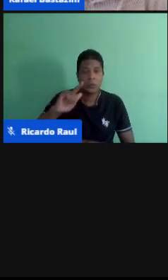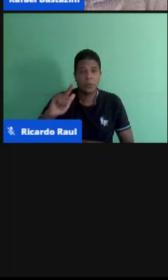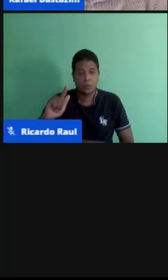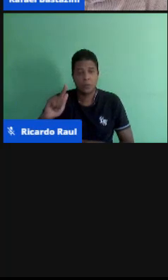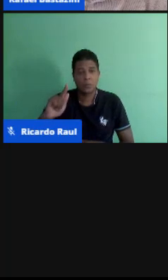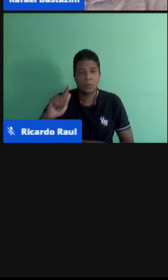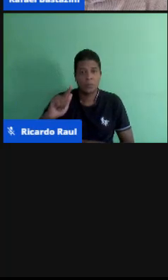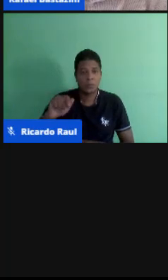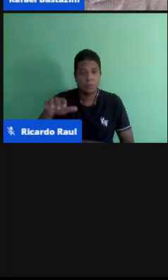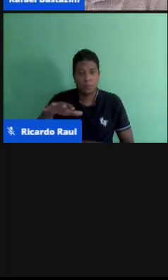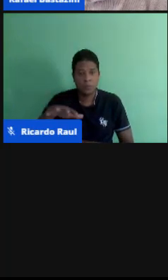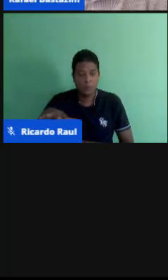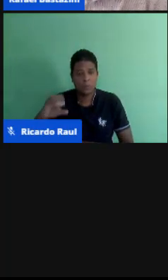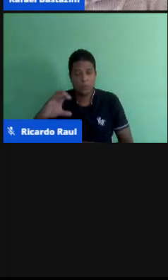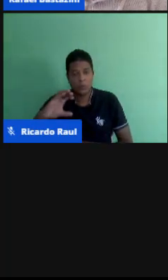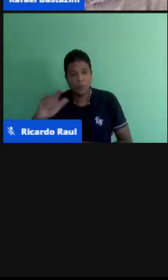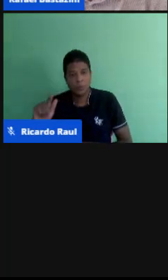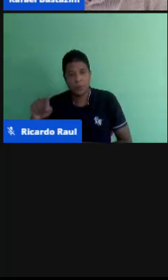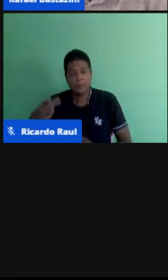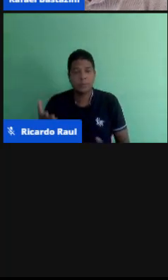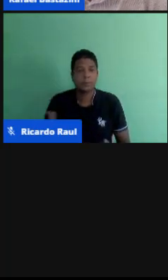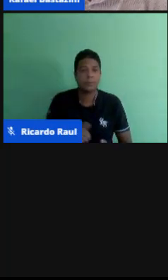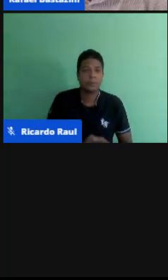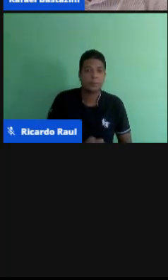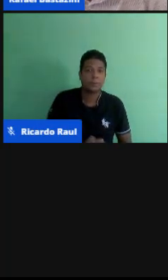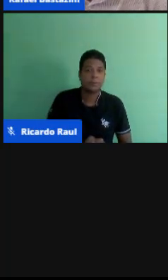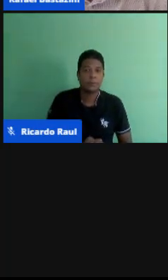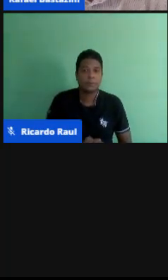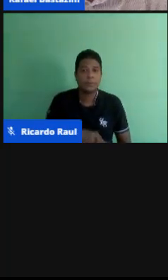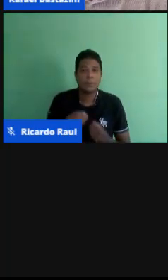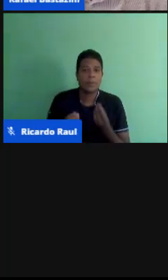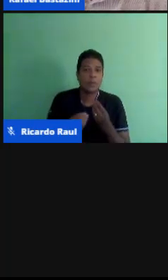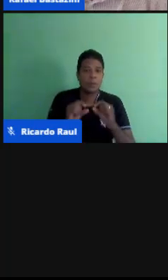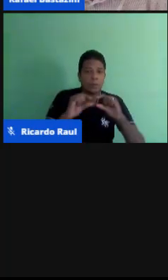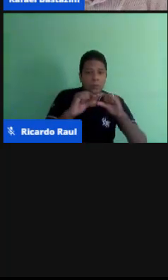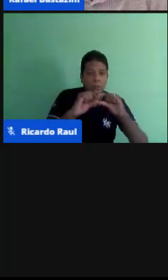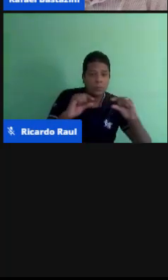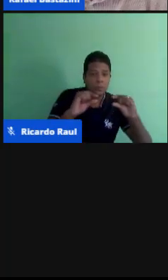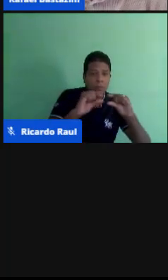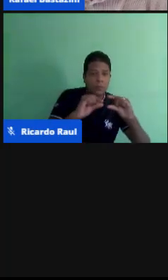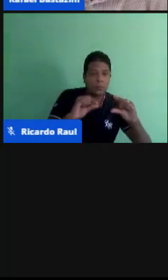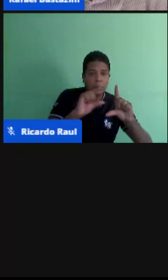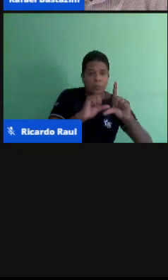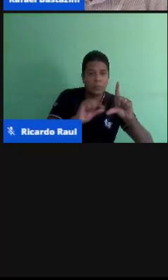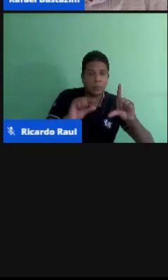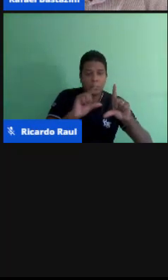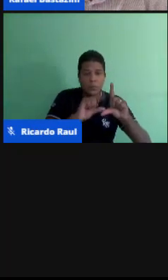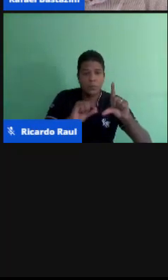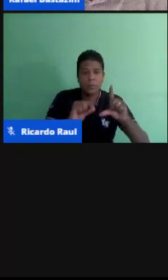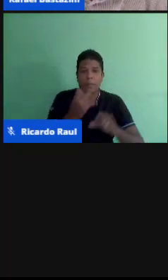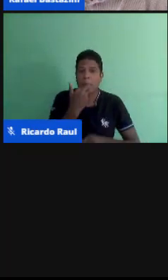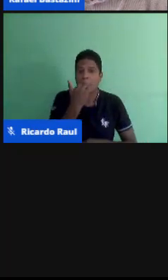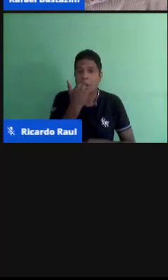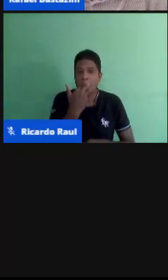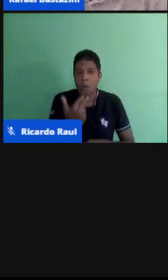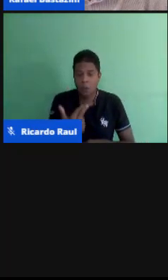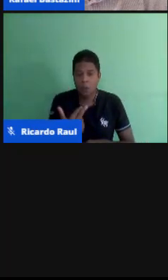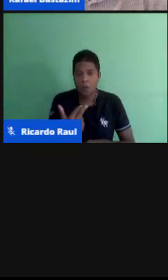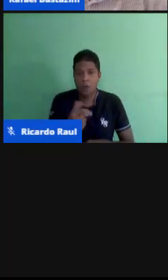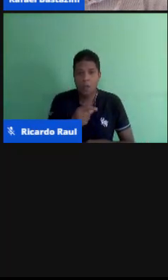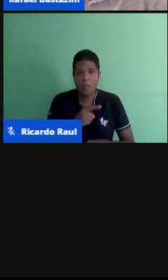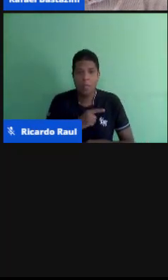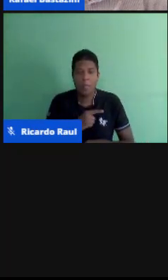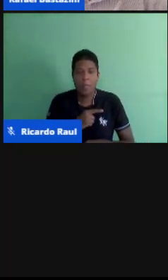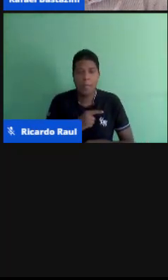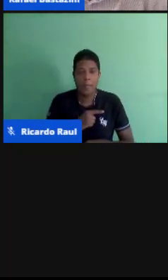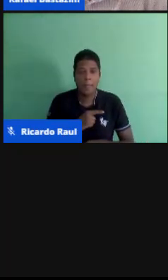tecido urbano de Campo Grande. Aí, as legendas, como você fez? A legenda eu fui na cor, lá eles têm